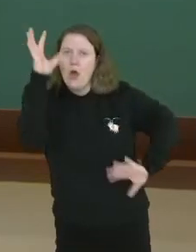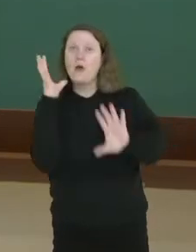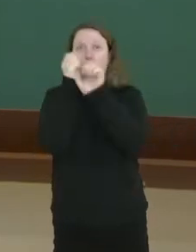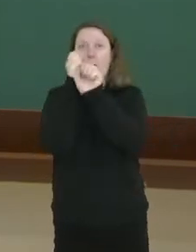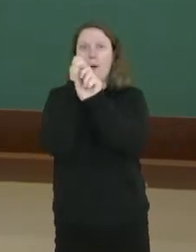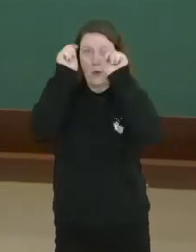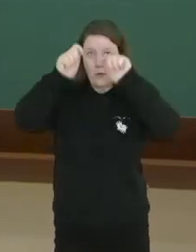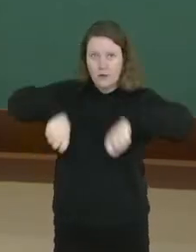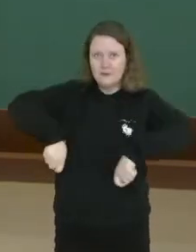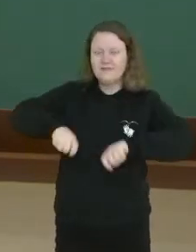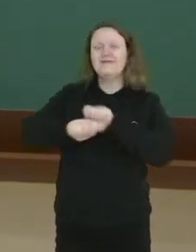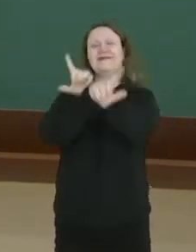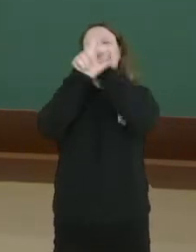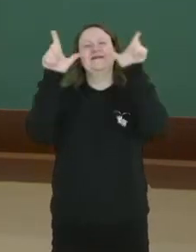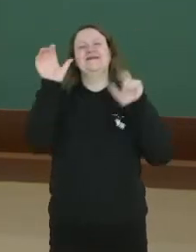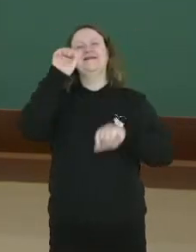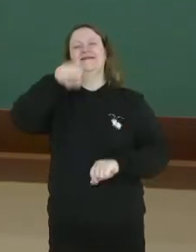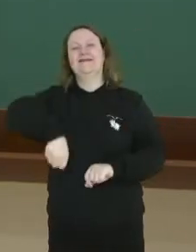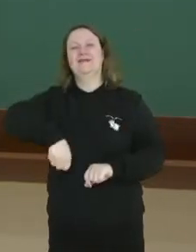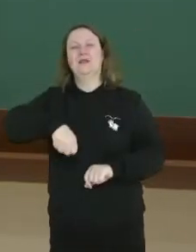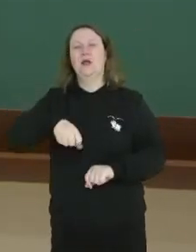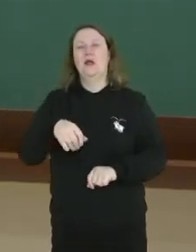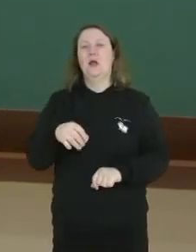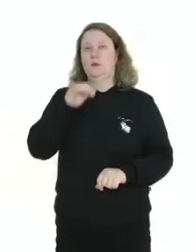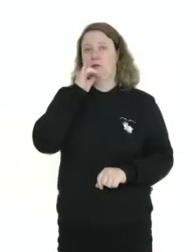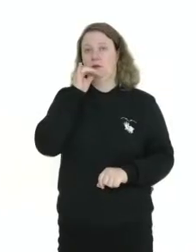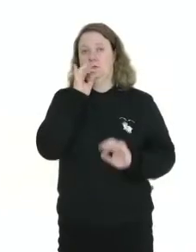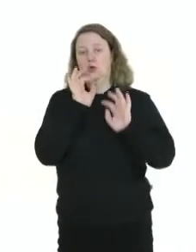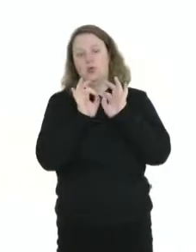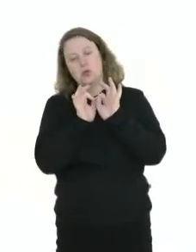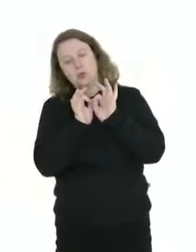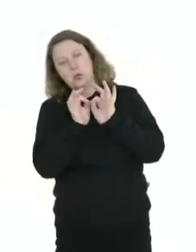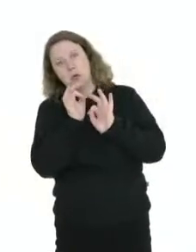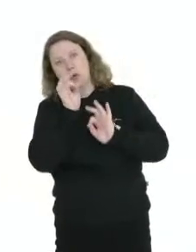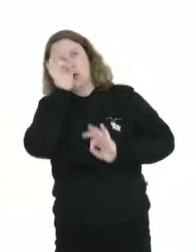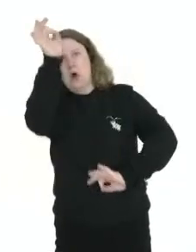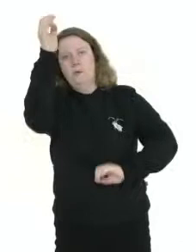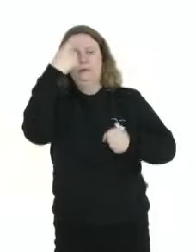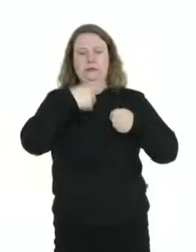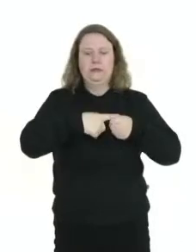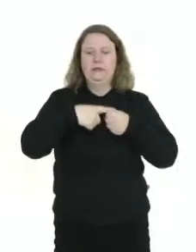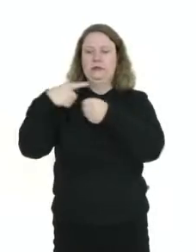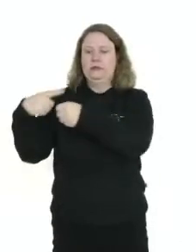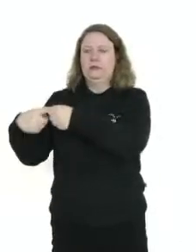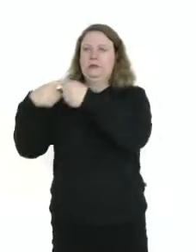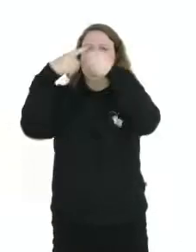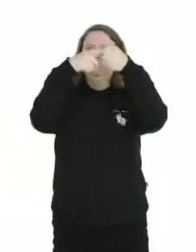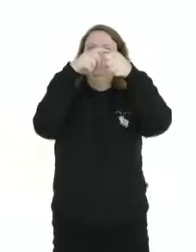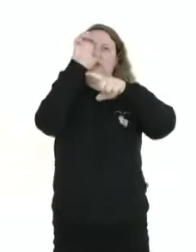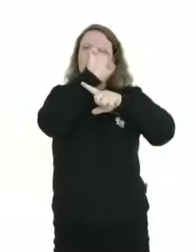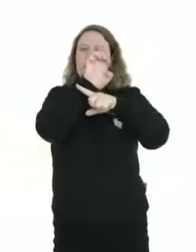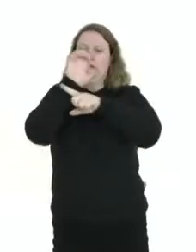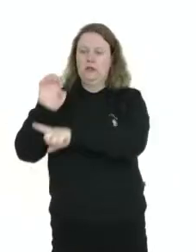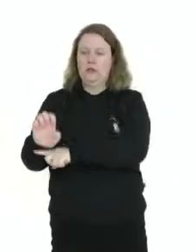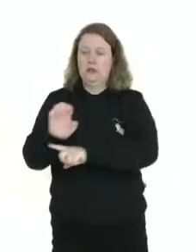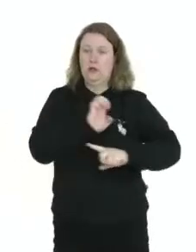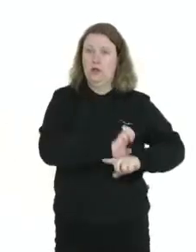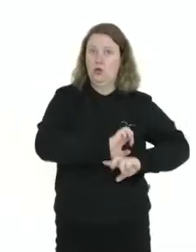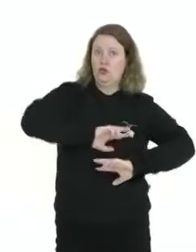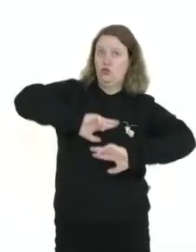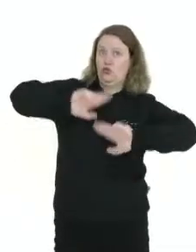é, né? Em casos de distância muito longas, por exemplo, a distância entre cidades em estados diferentes ou